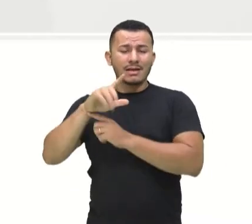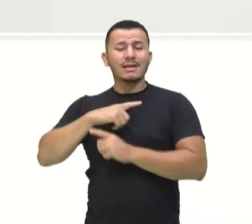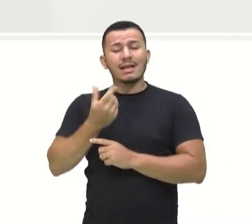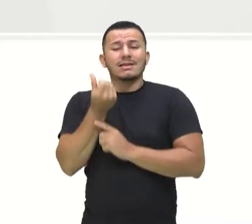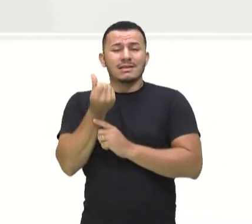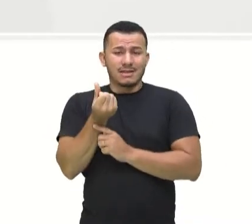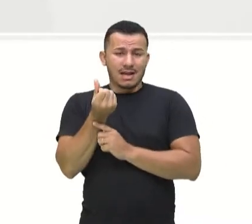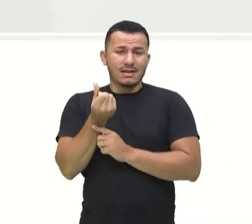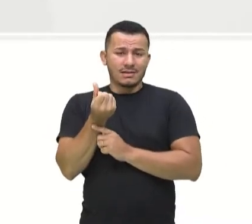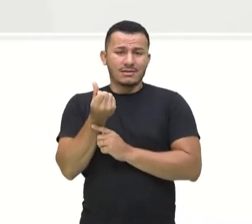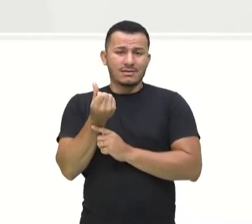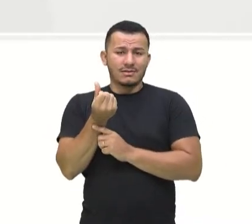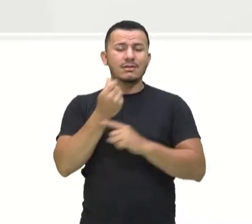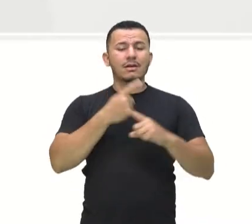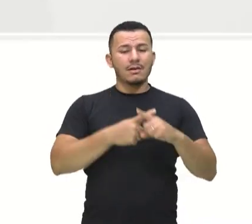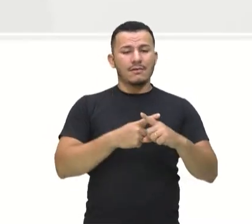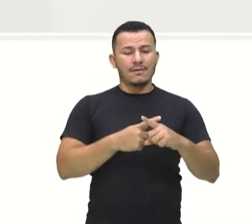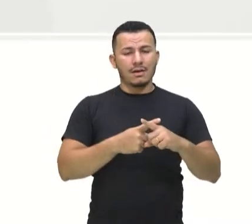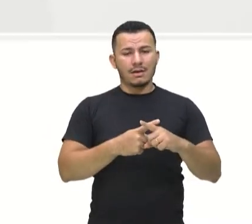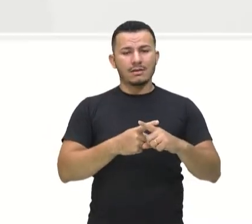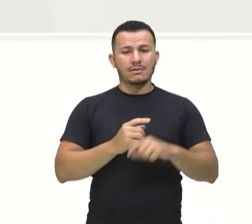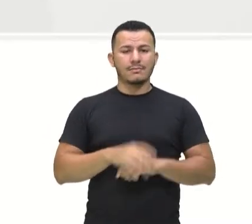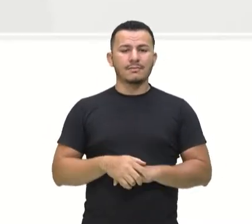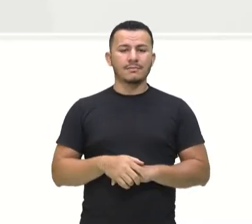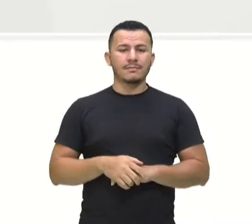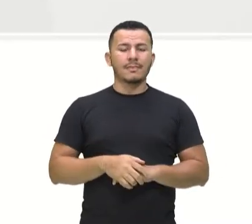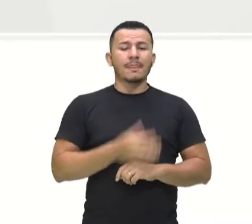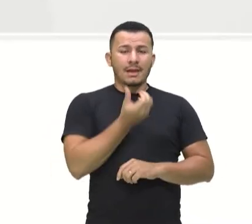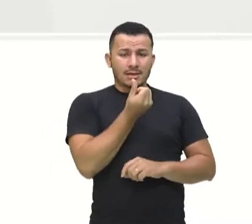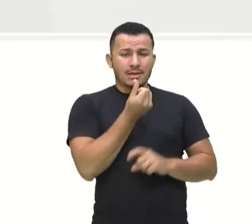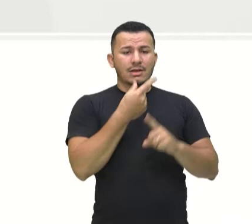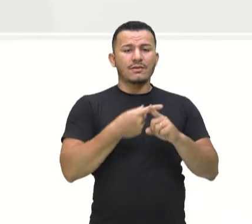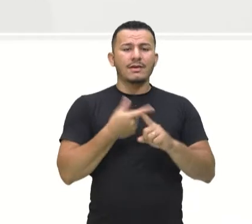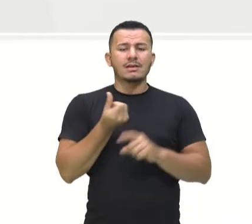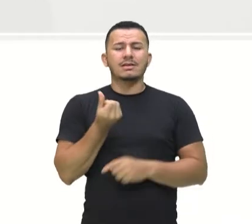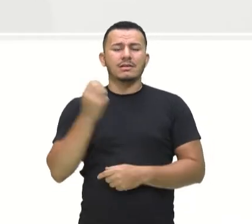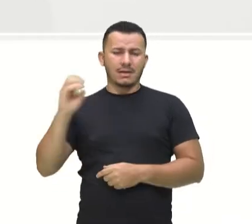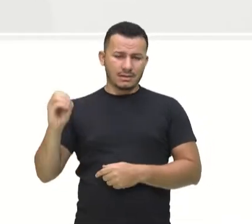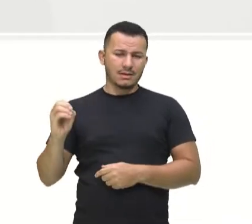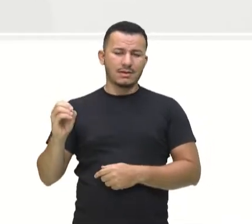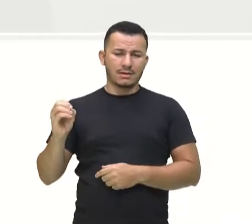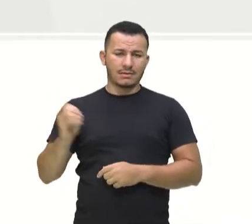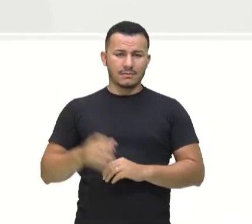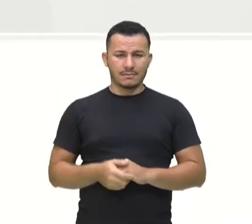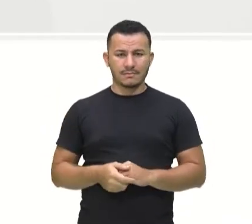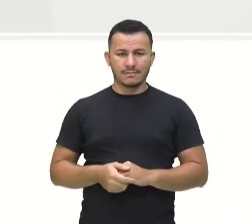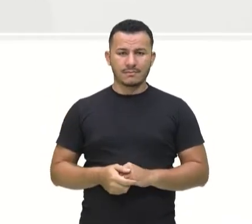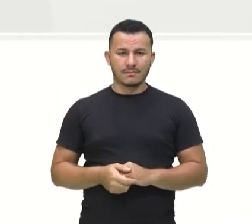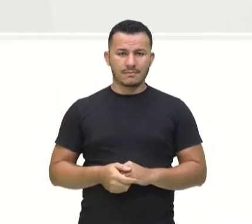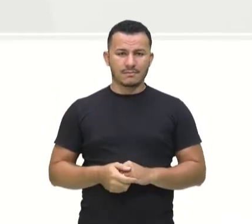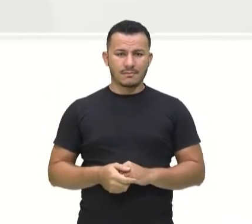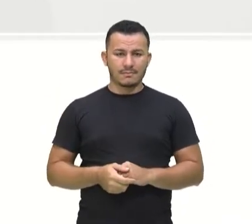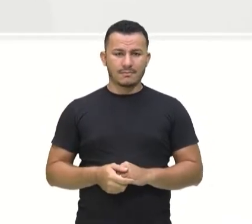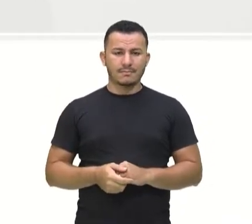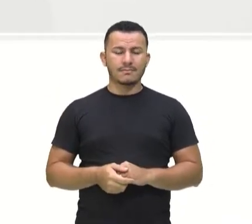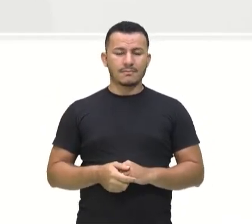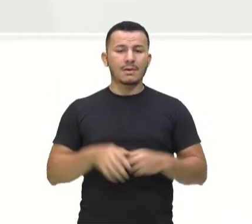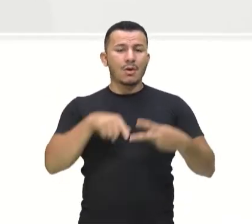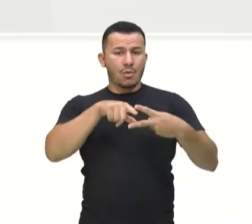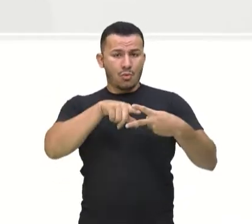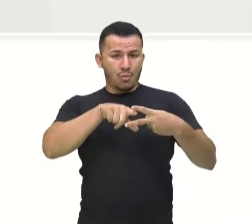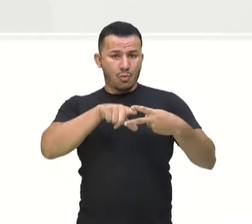Perdão, 6 vezes 60. Porque um ângulo externo